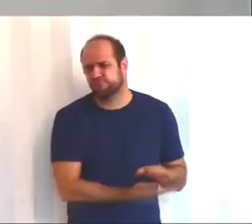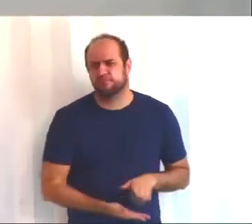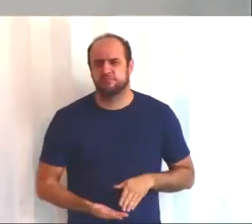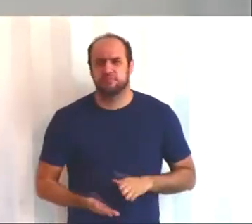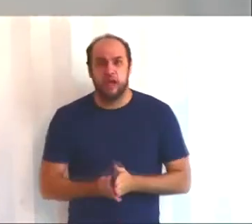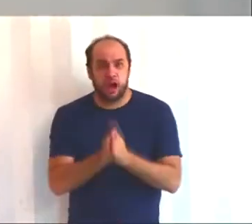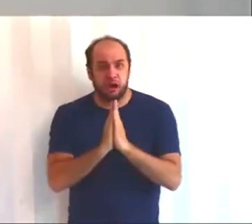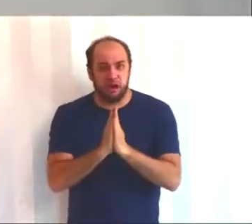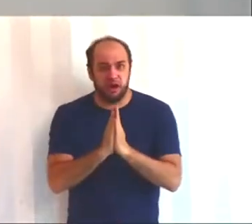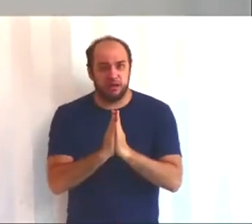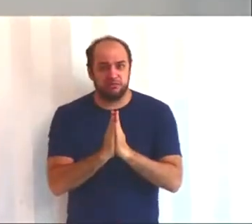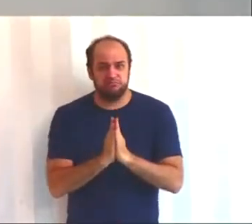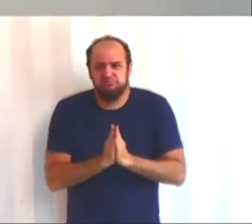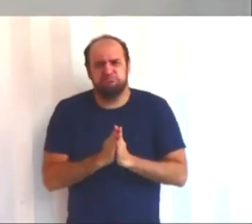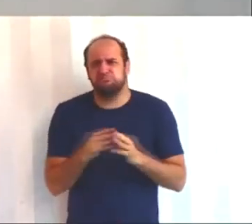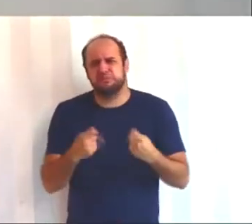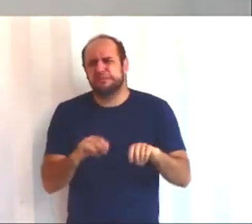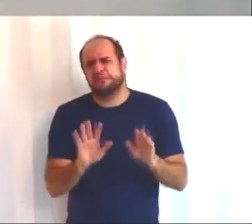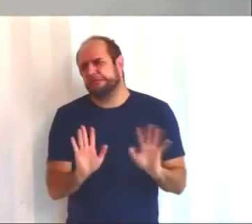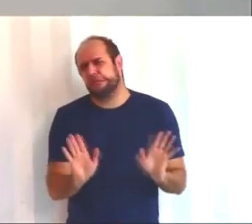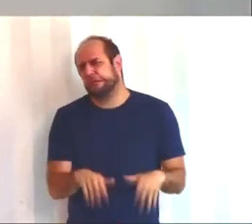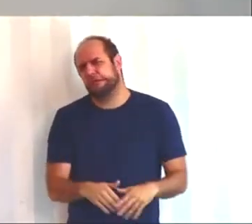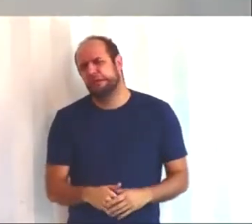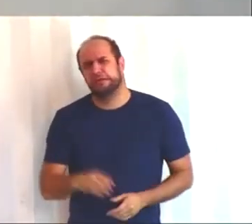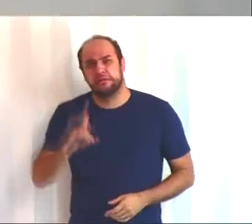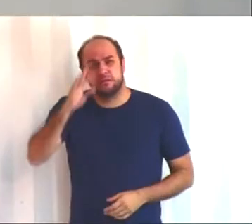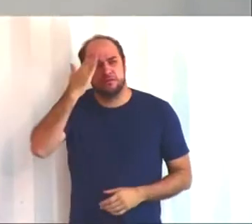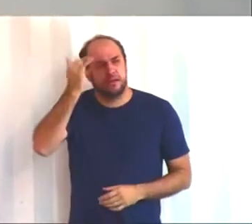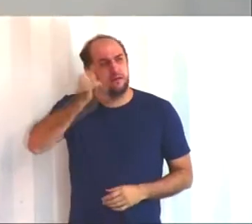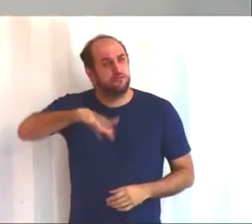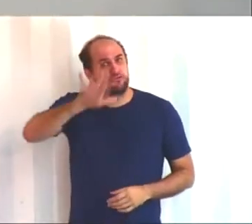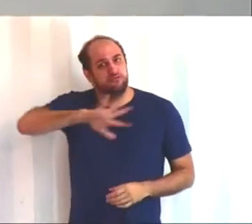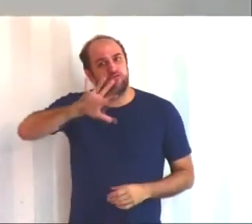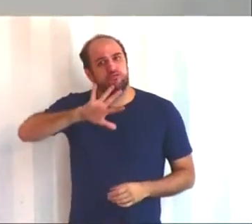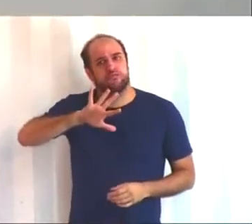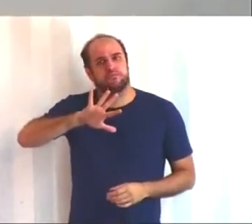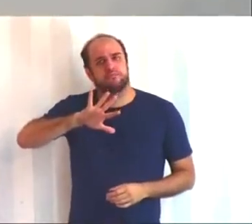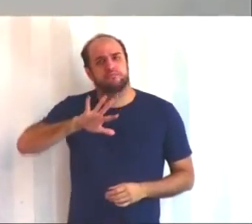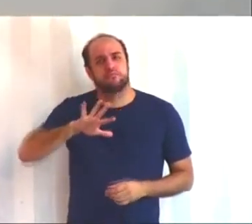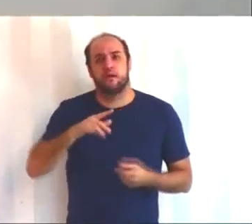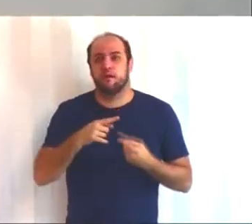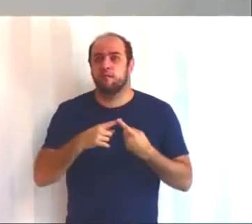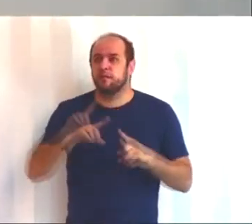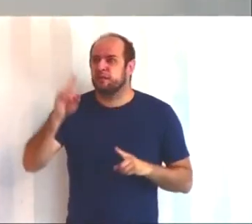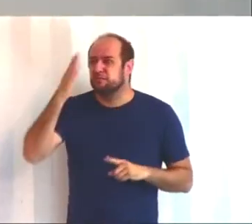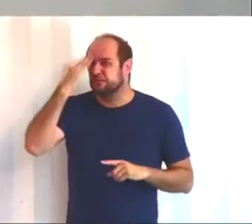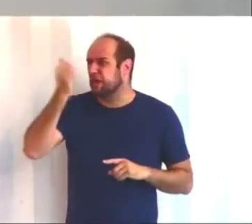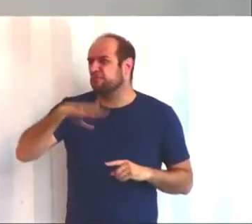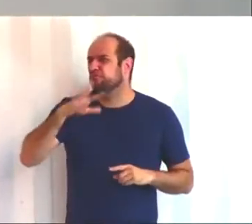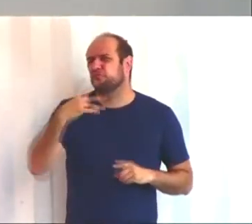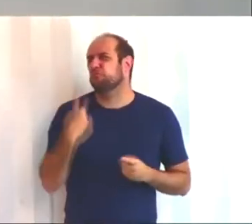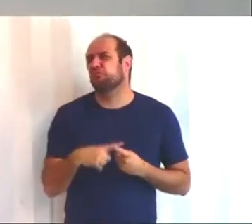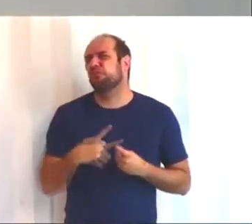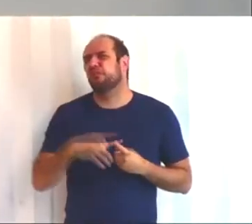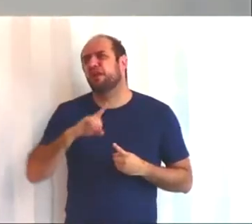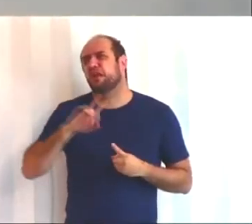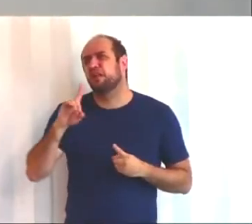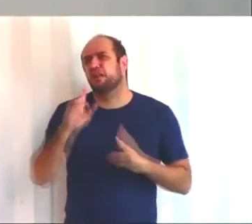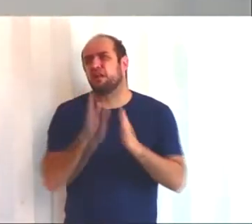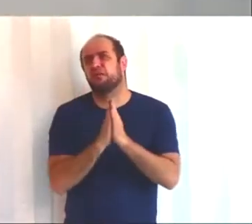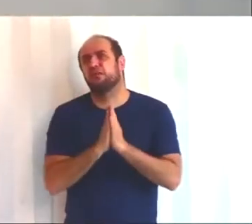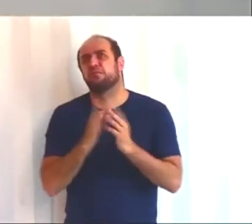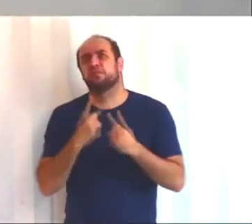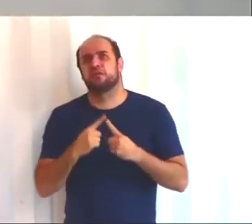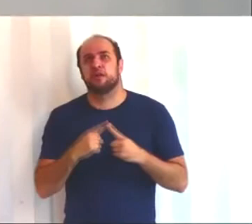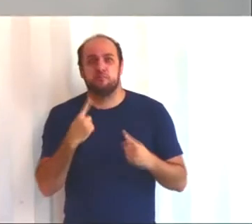Que orar, não precisa orar, Deus sabe todas as coisas. Se Ele sabe todas as coisas, por que é que eu tenho que orar? Por que eu tenho que fazer